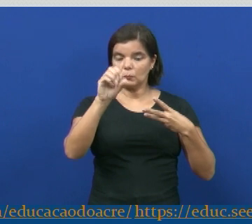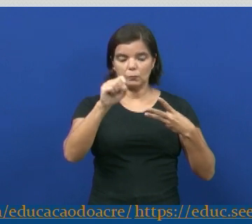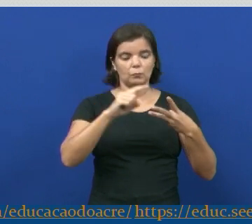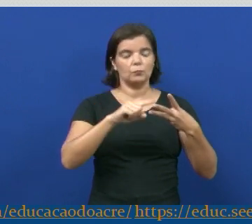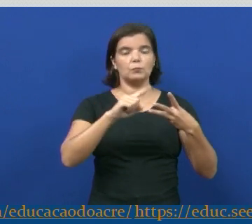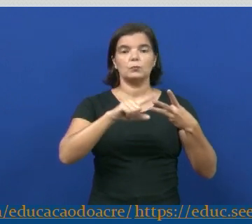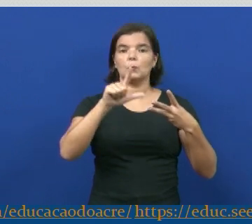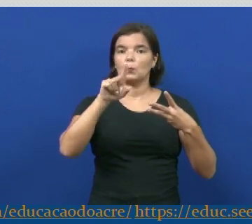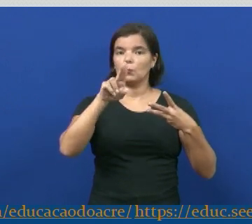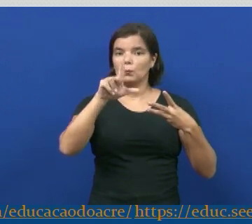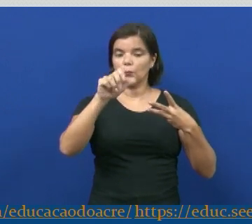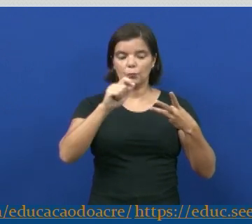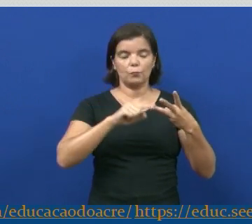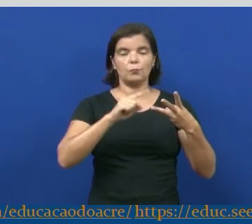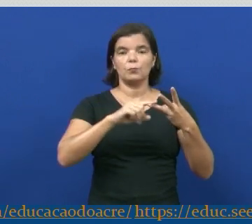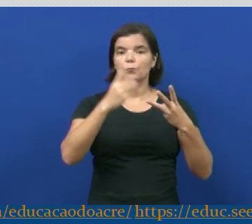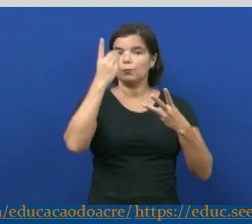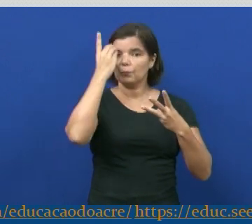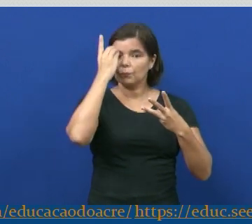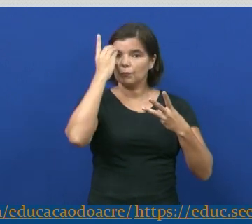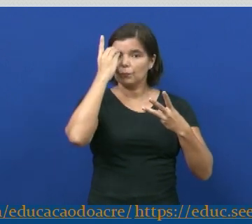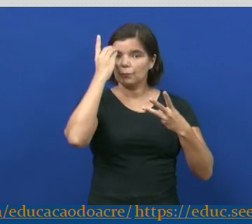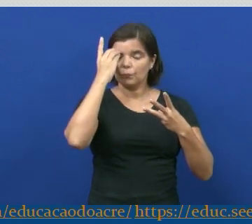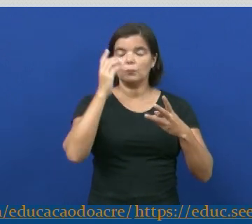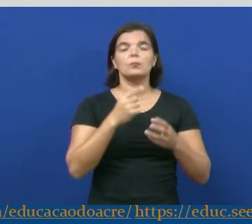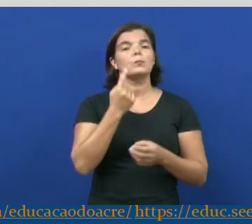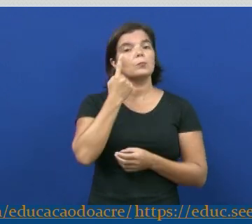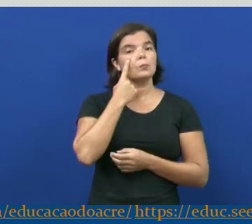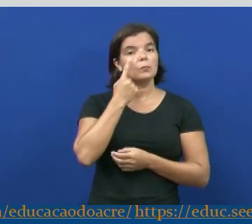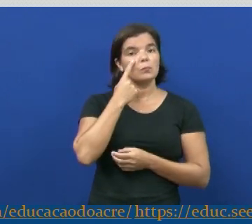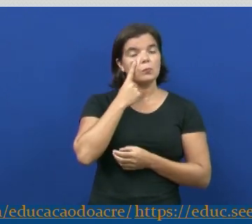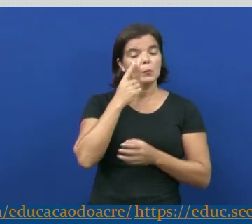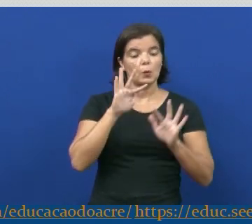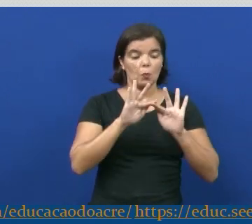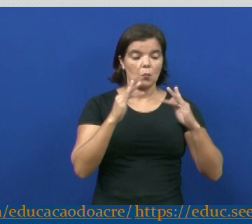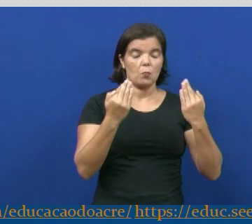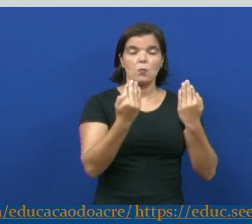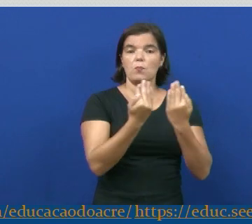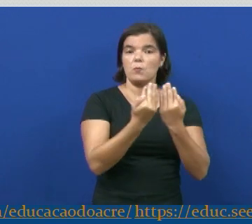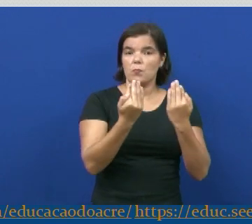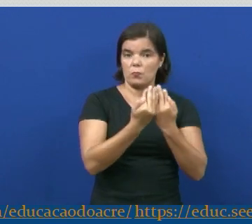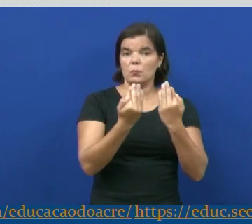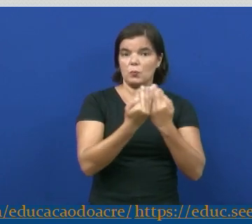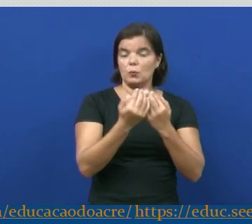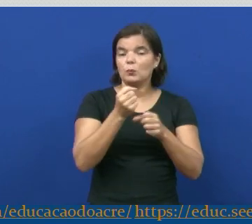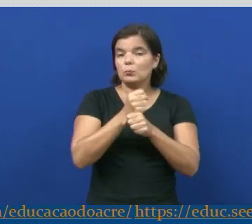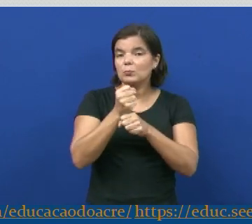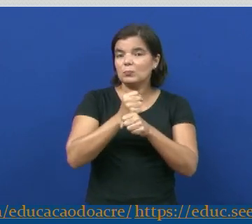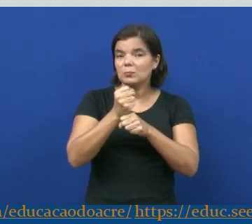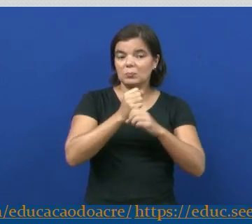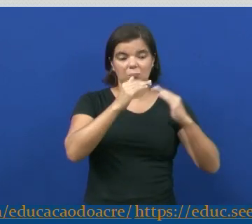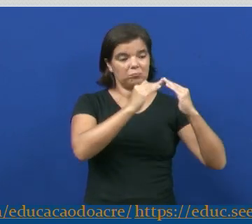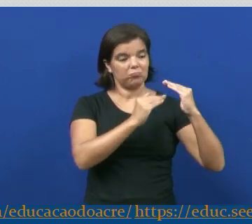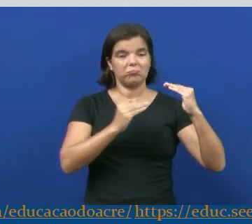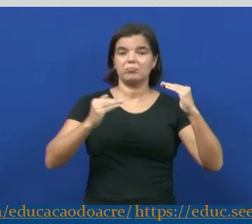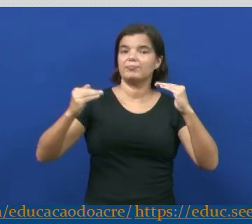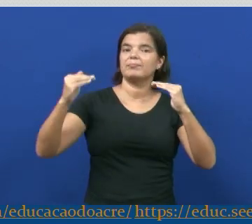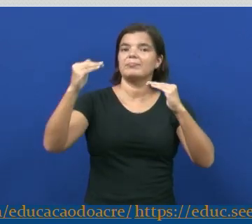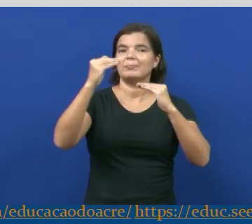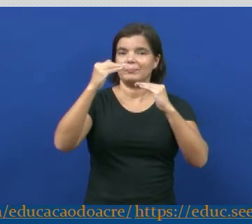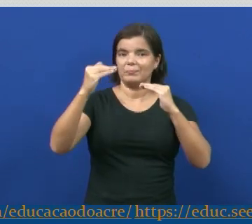observar que há, né, a questão do número de famílias assentadas por ano cresce aí,